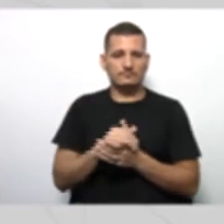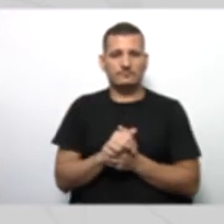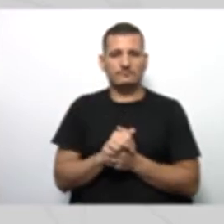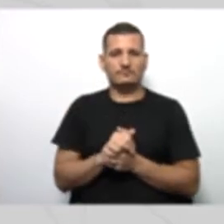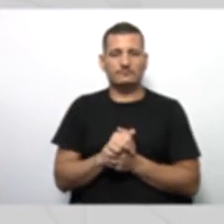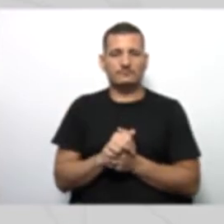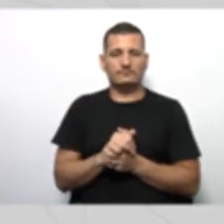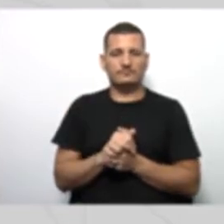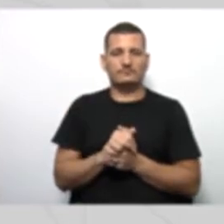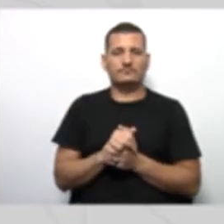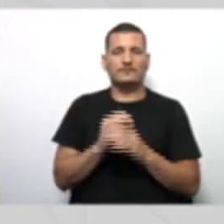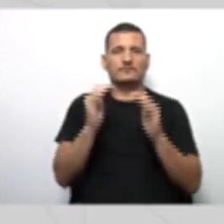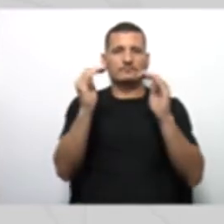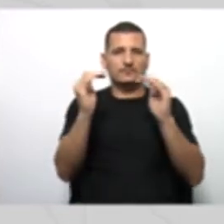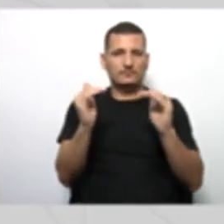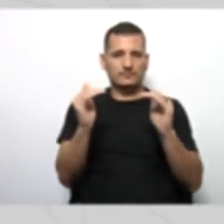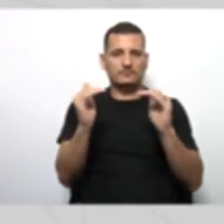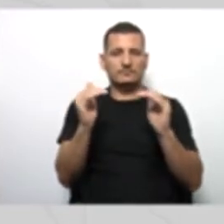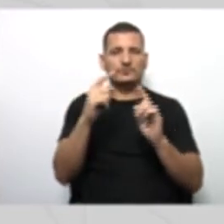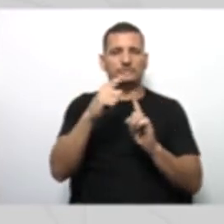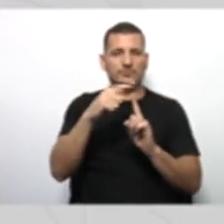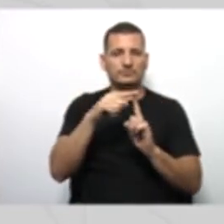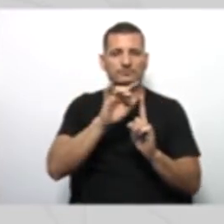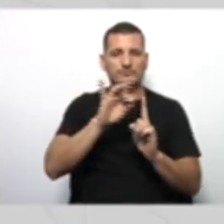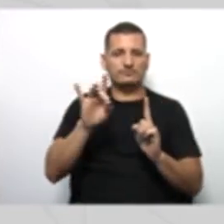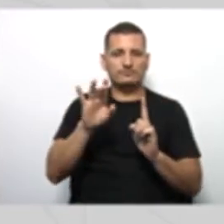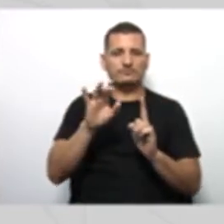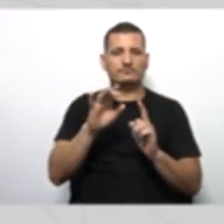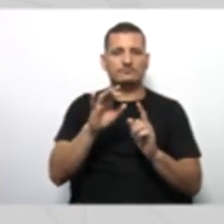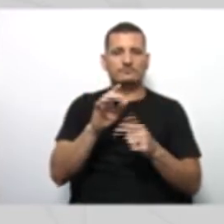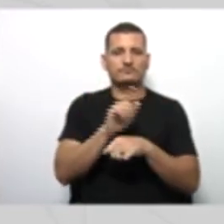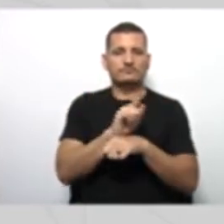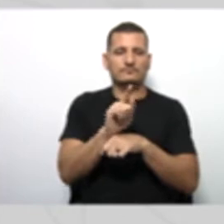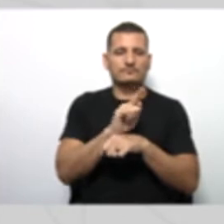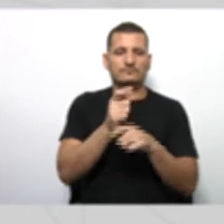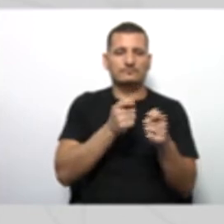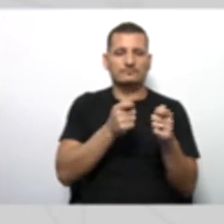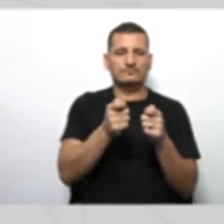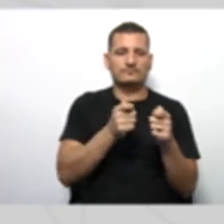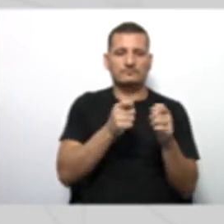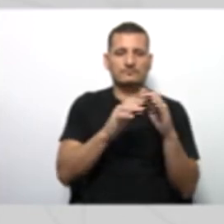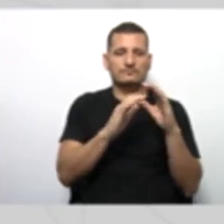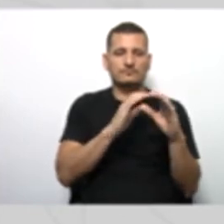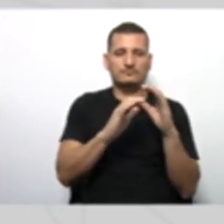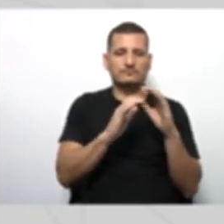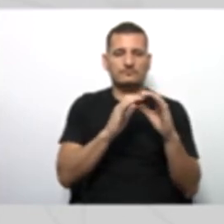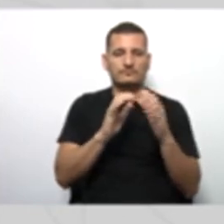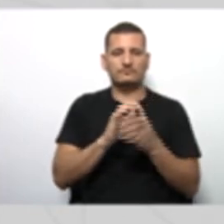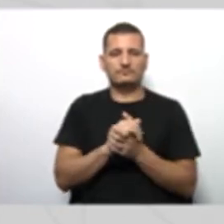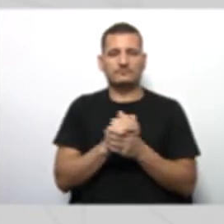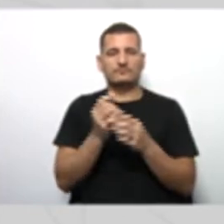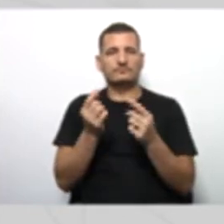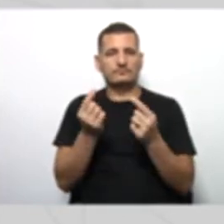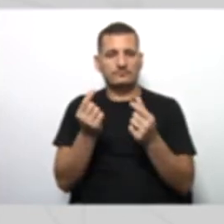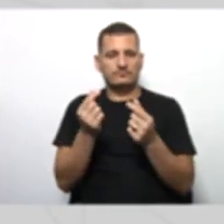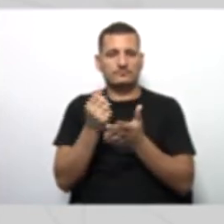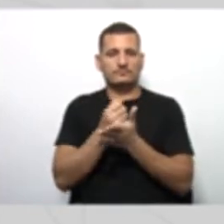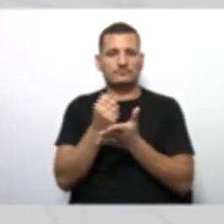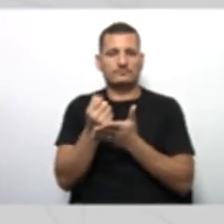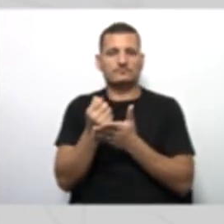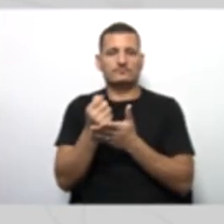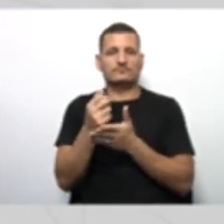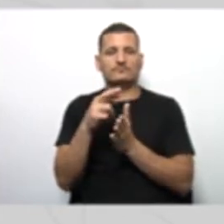que eu tenho, aí eu vou desenhar, tá? Eu vou fazer a minha estrutura analítica, é o meu organograma dos riscos, em outras palavras, tá bom, gente?